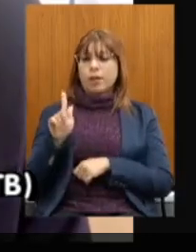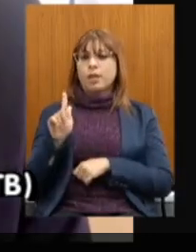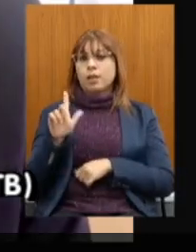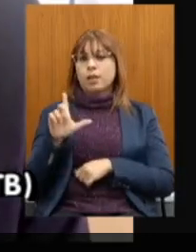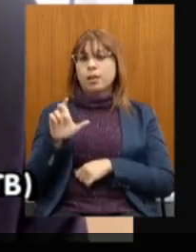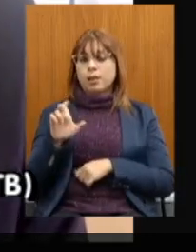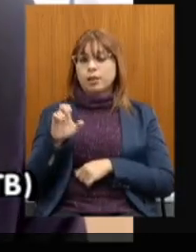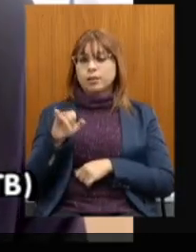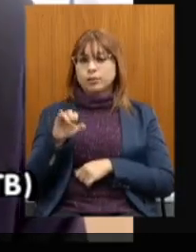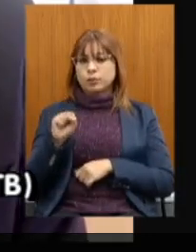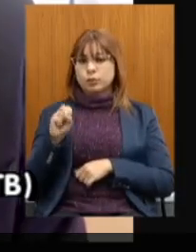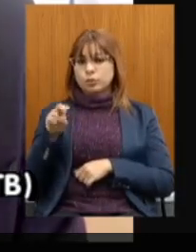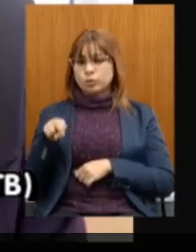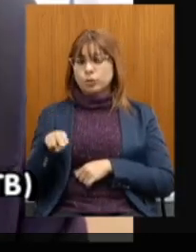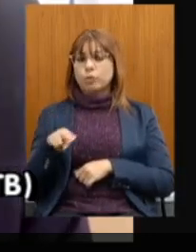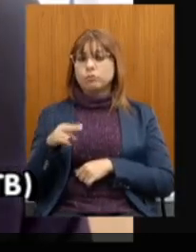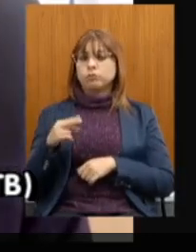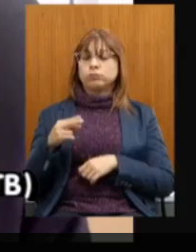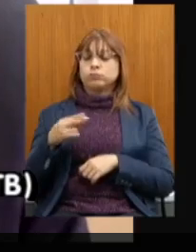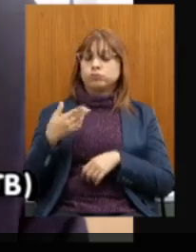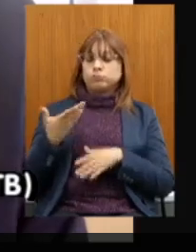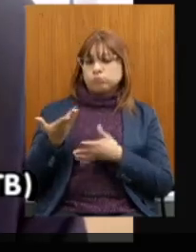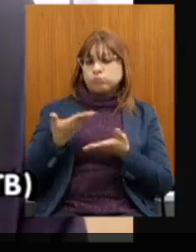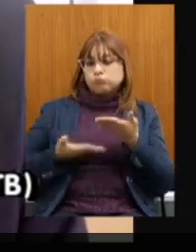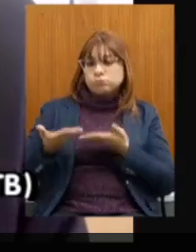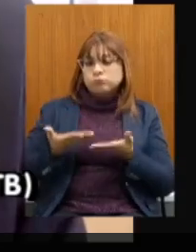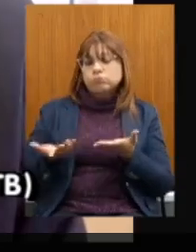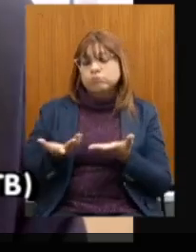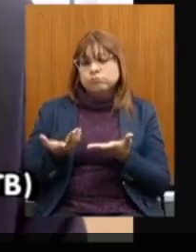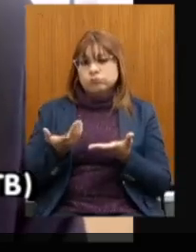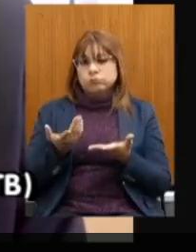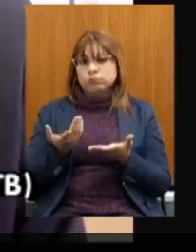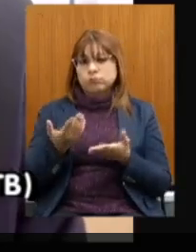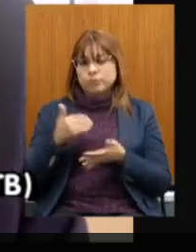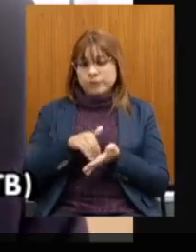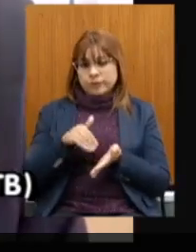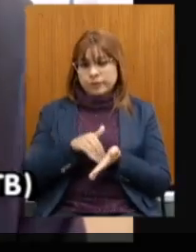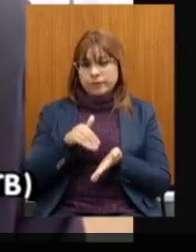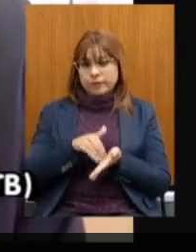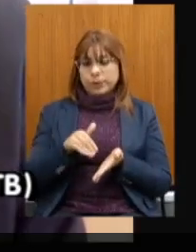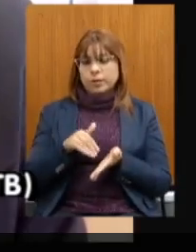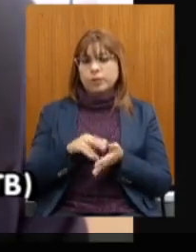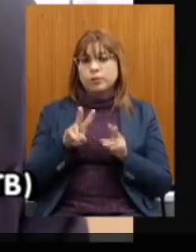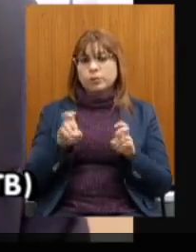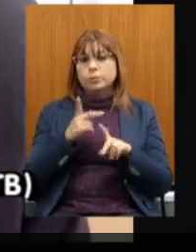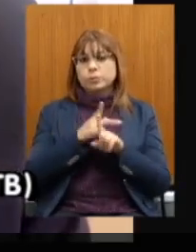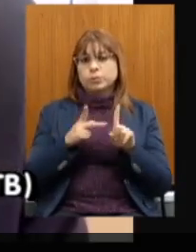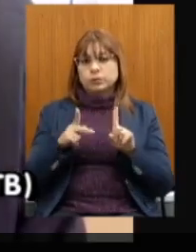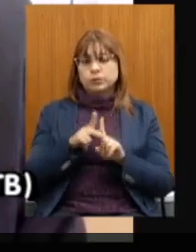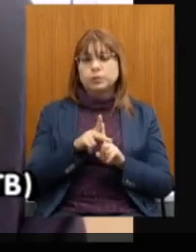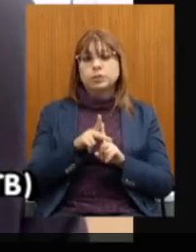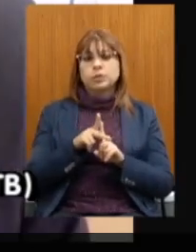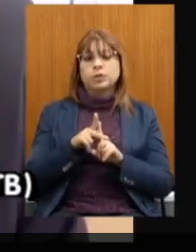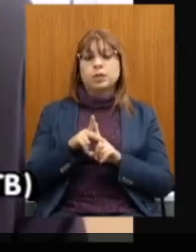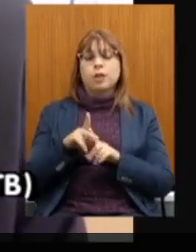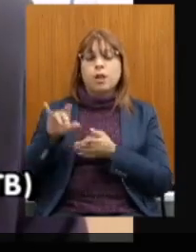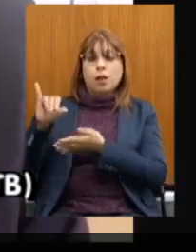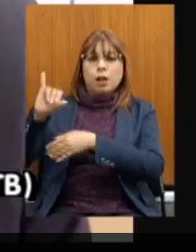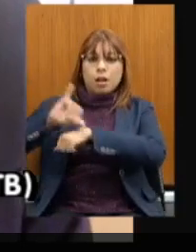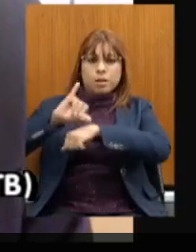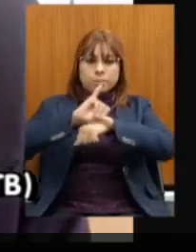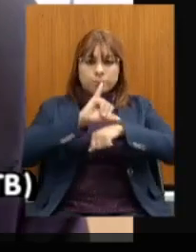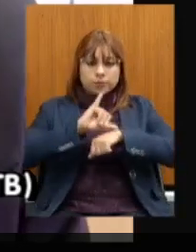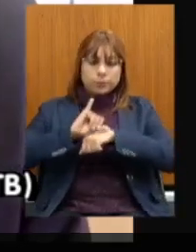uma articulação com os secretários municipais ligados à área da Previdência de todas as capitais do país